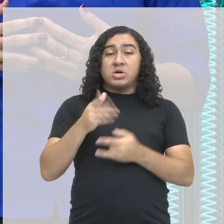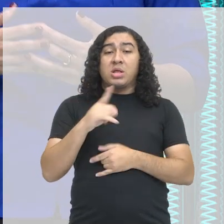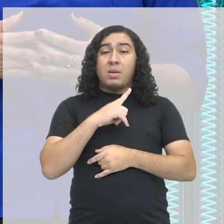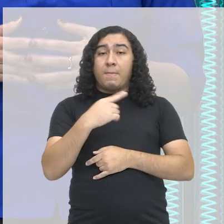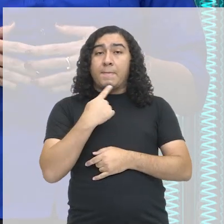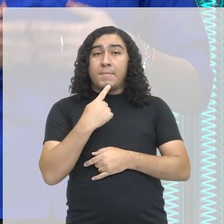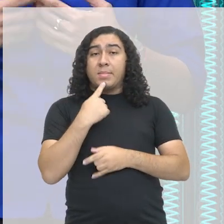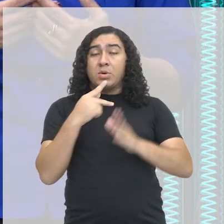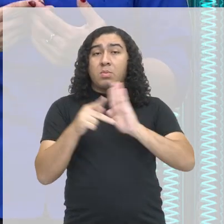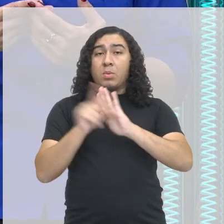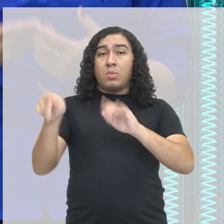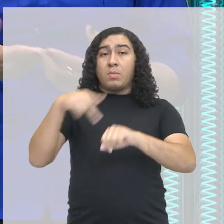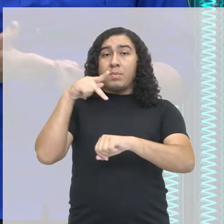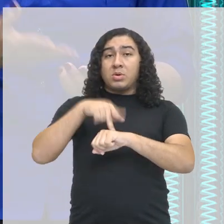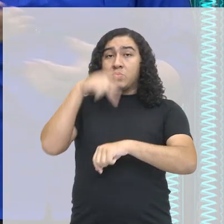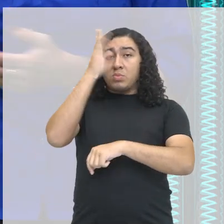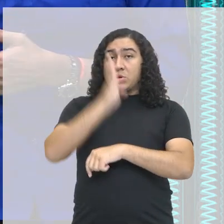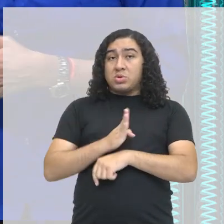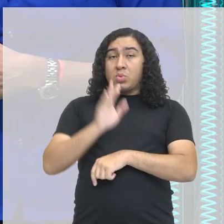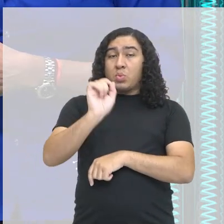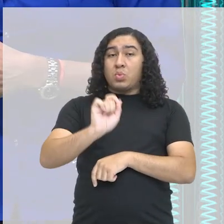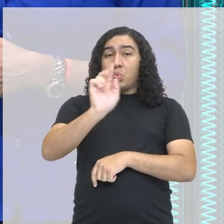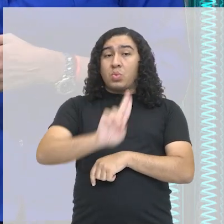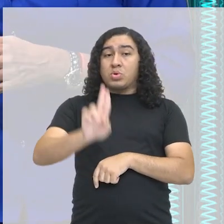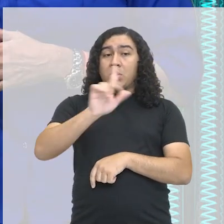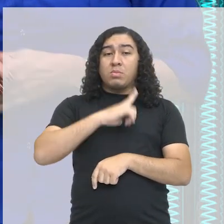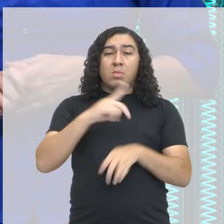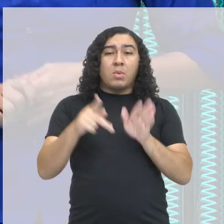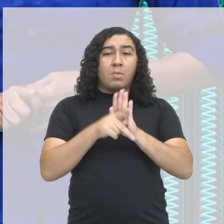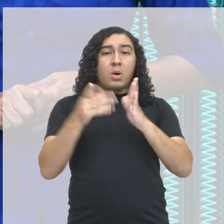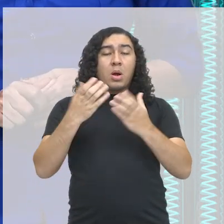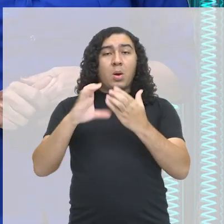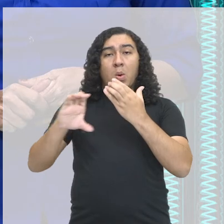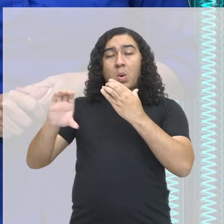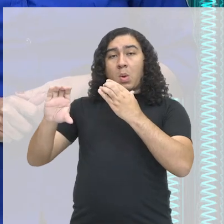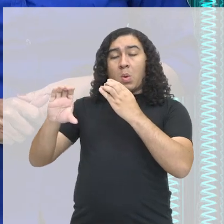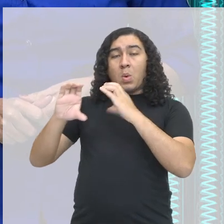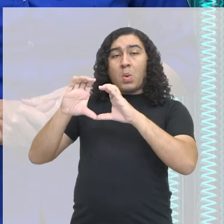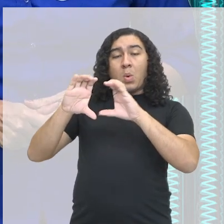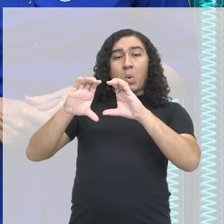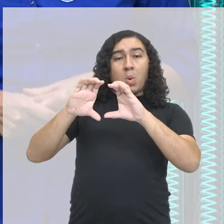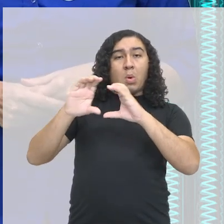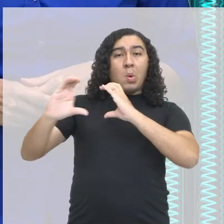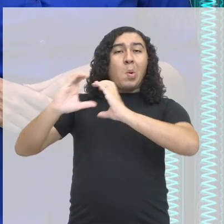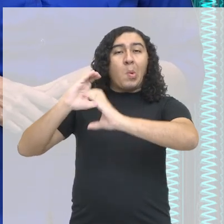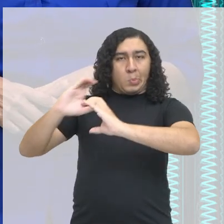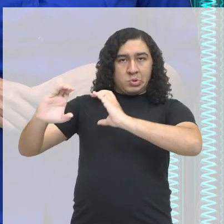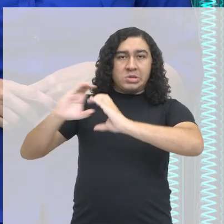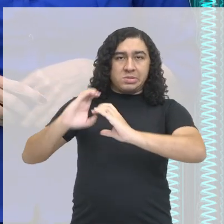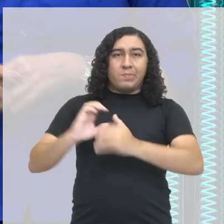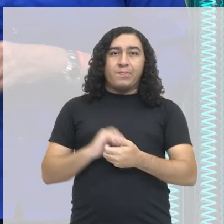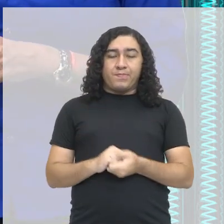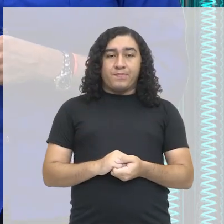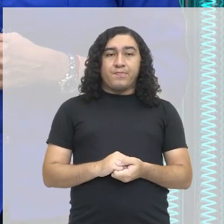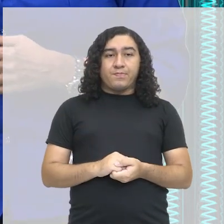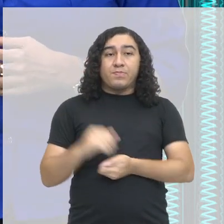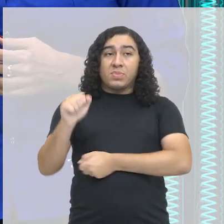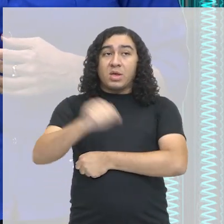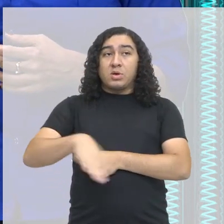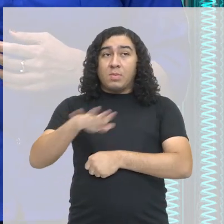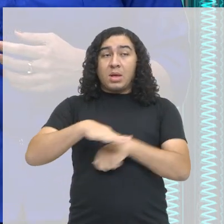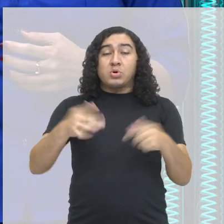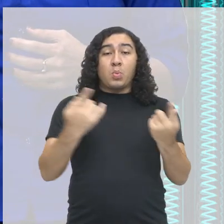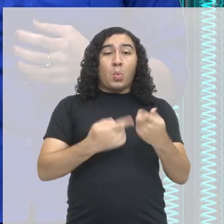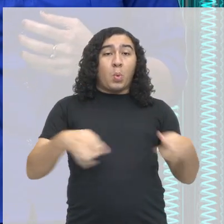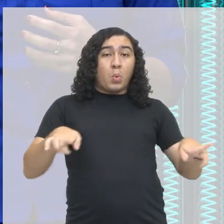ao Brasil, certo? Através desses meios de comunicação. Então, no campo musical, o rock and